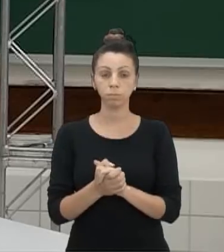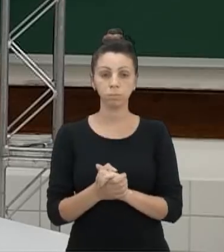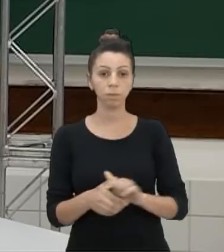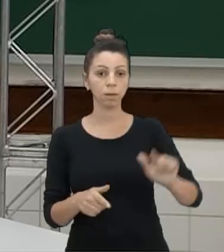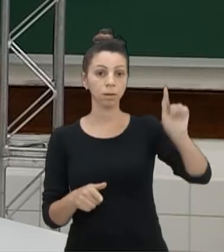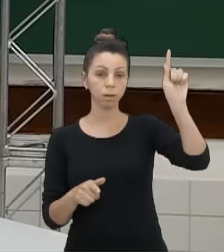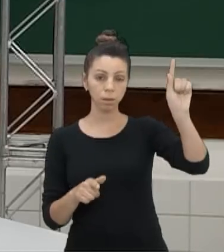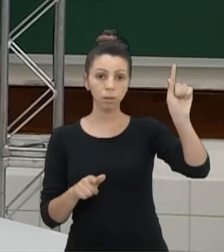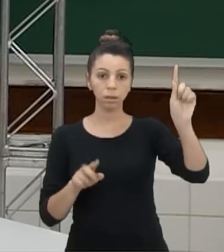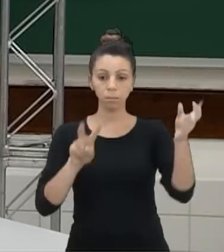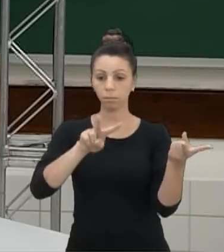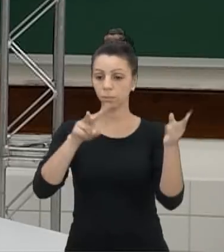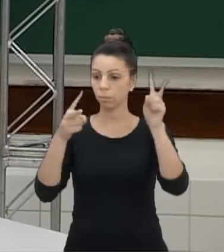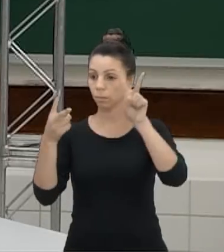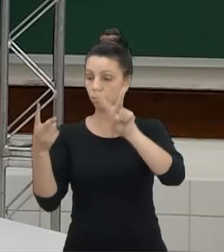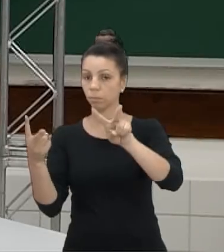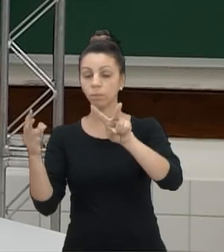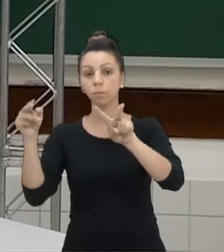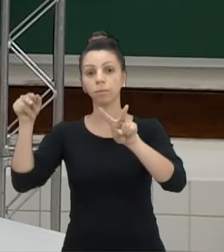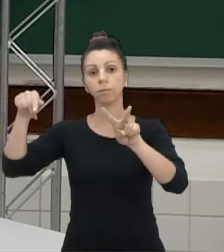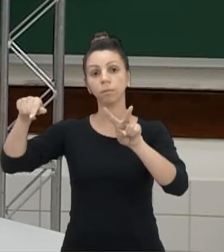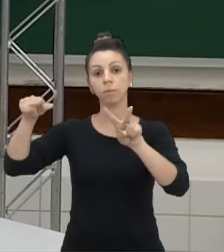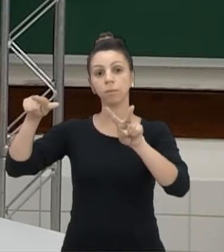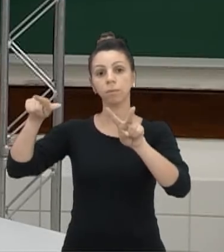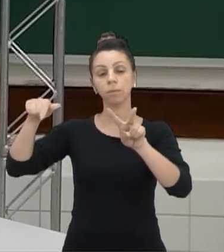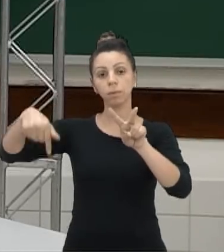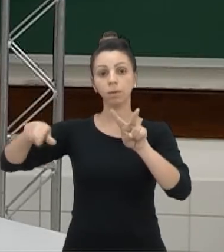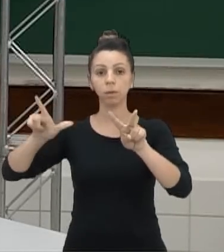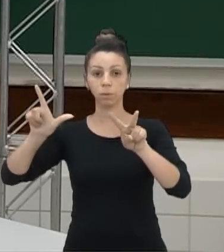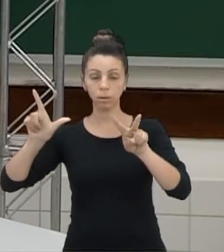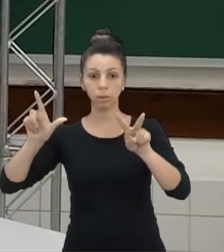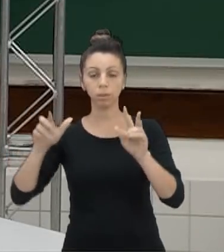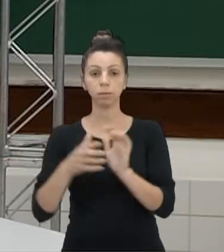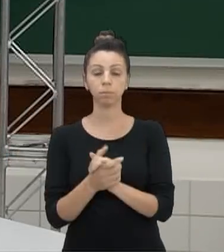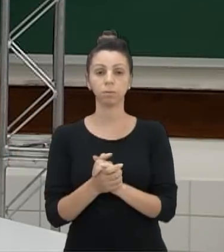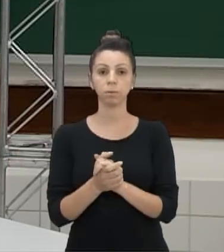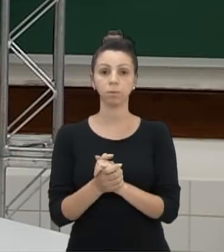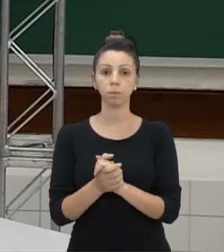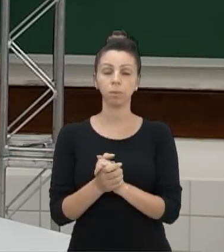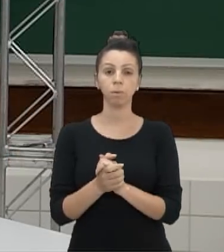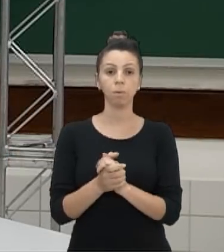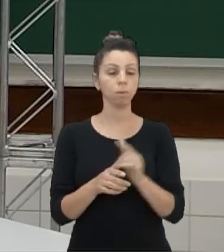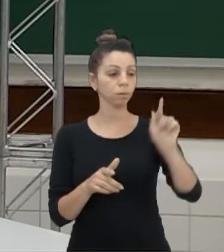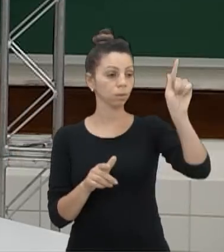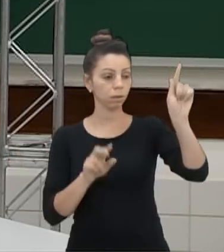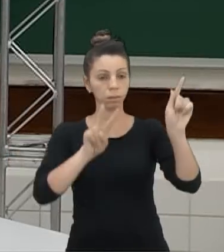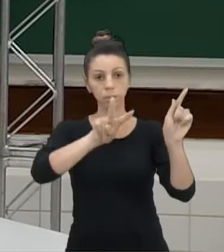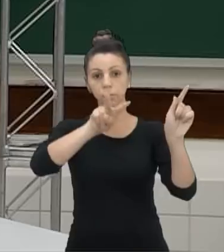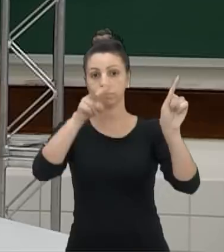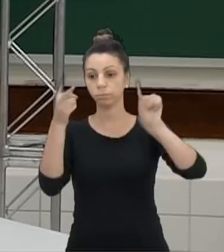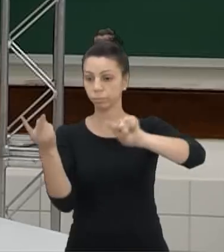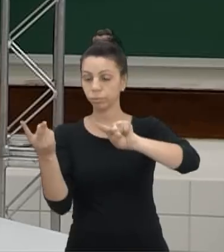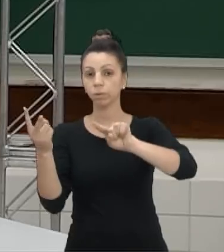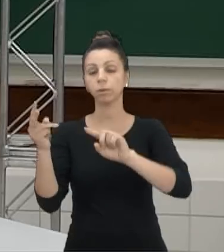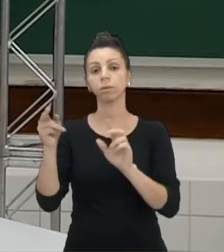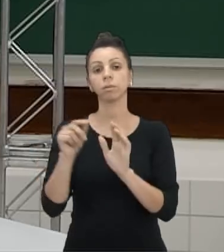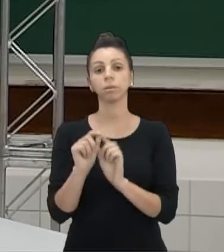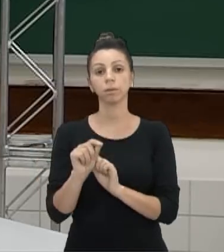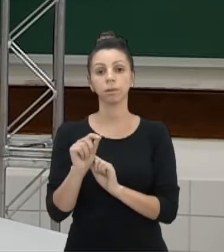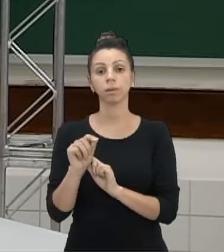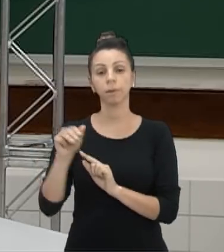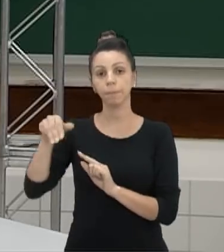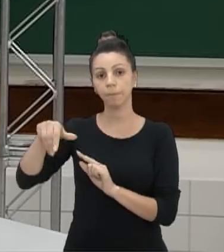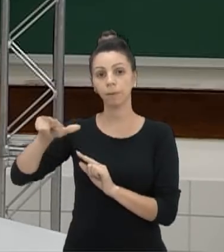vai transformar em uma decagrama, vai transformar ela em quilograma, vai voltar para uma miligrama. A gente também vai ver